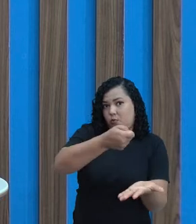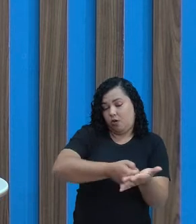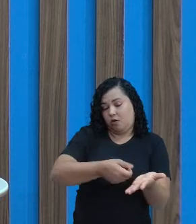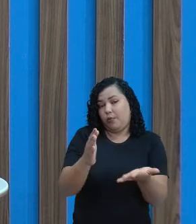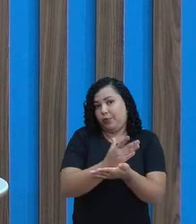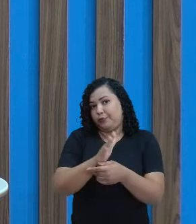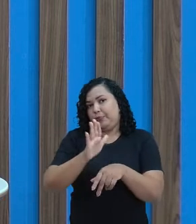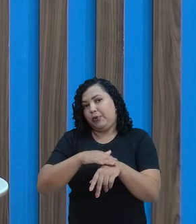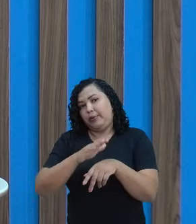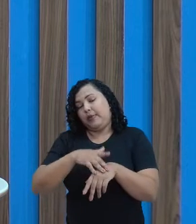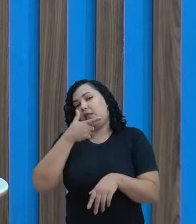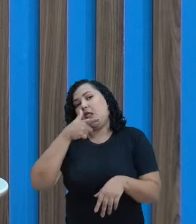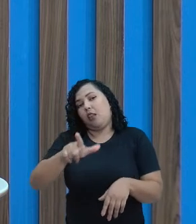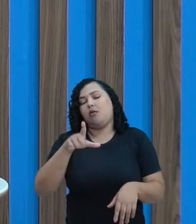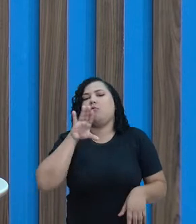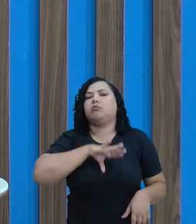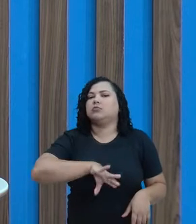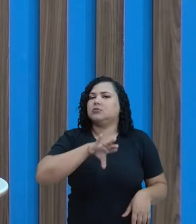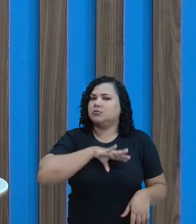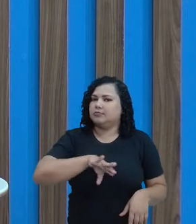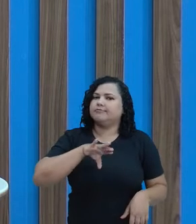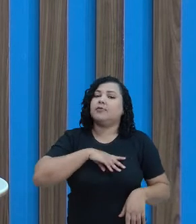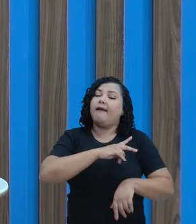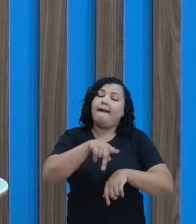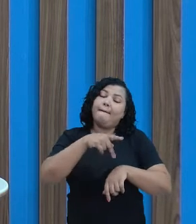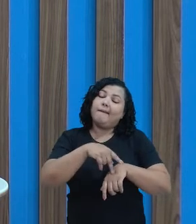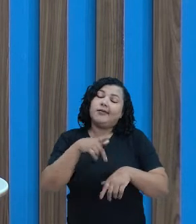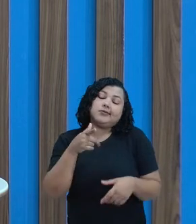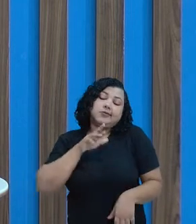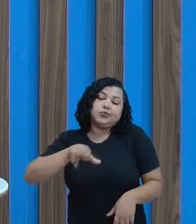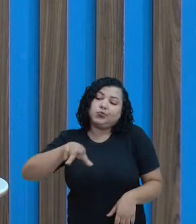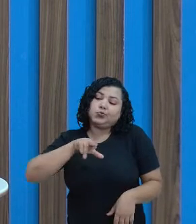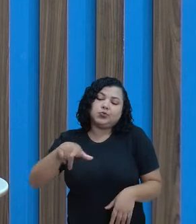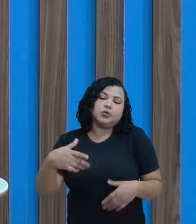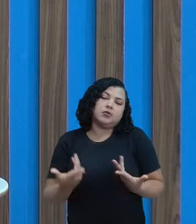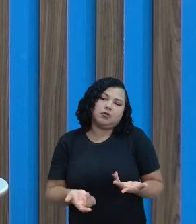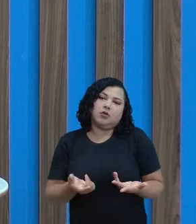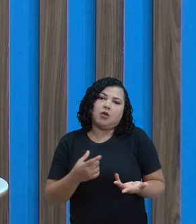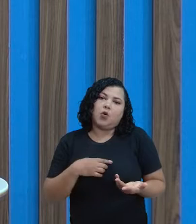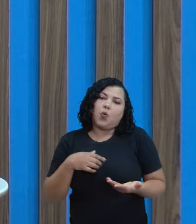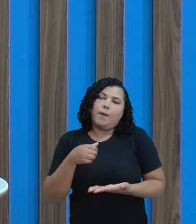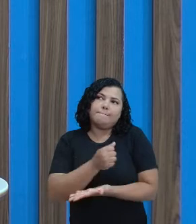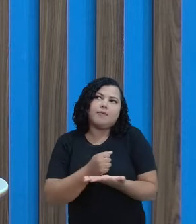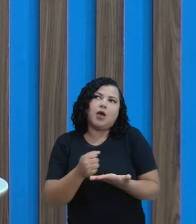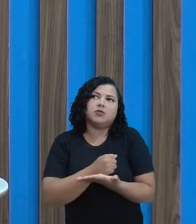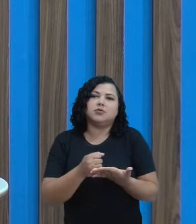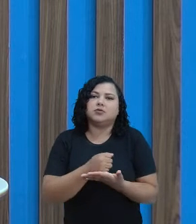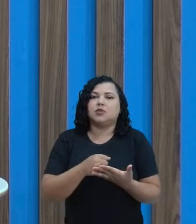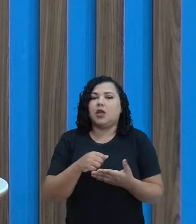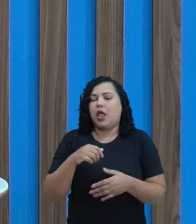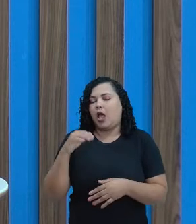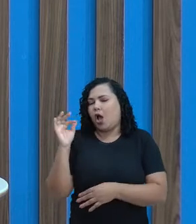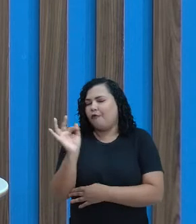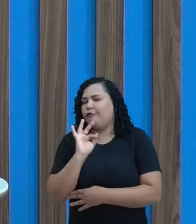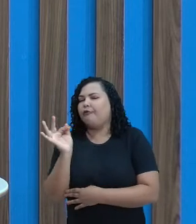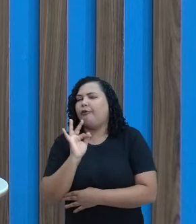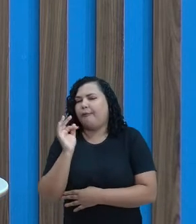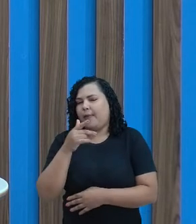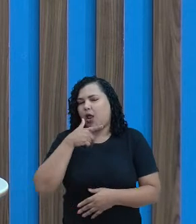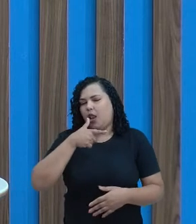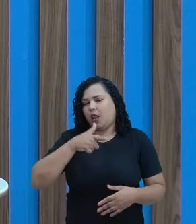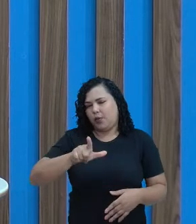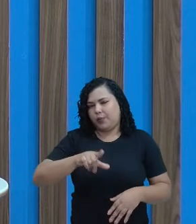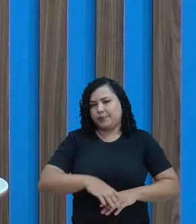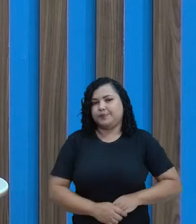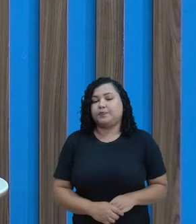a língua portuguesa, assim, a países que não a tinham como idioma oficial, né? Então, se hoje a gente tem o português